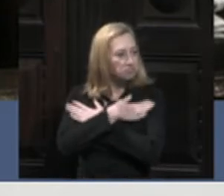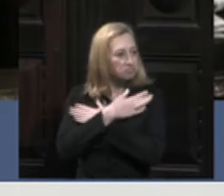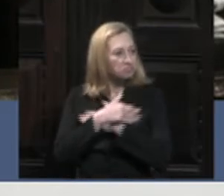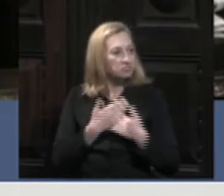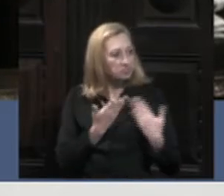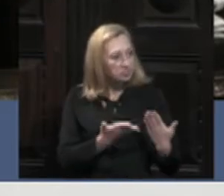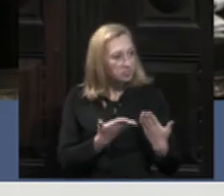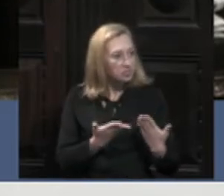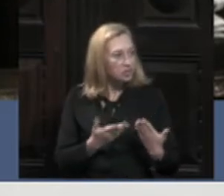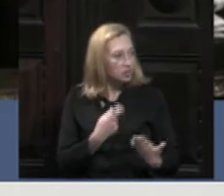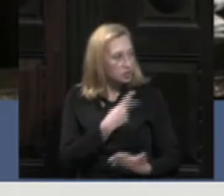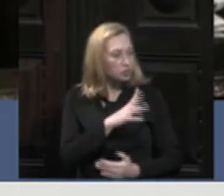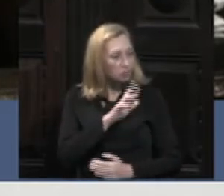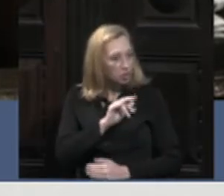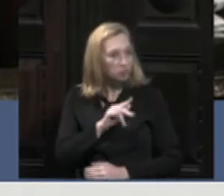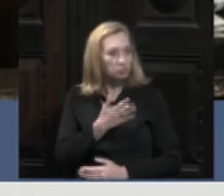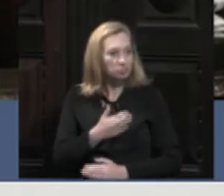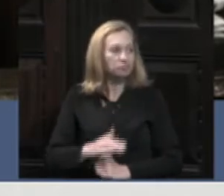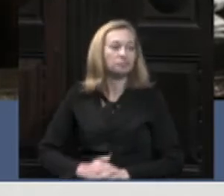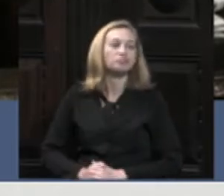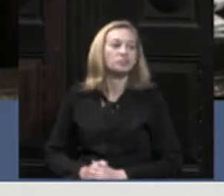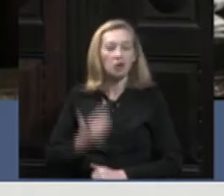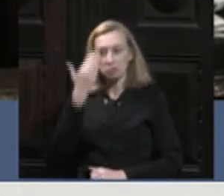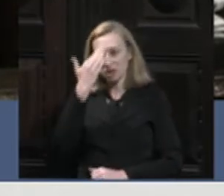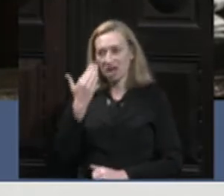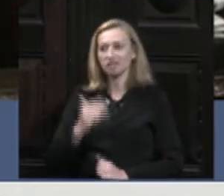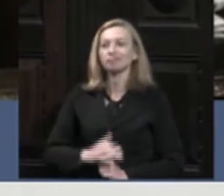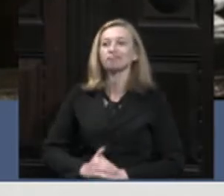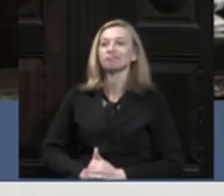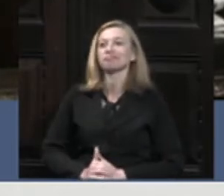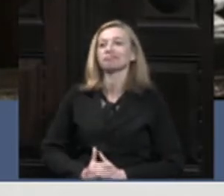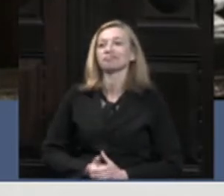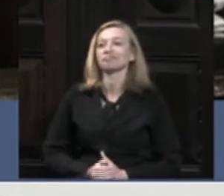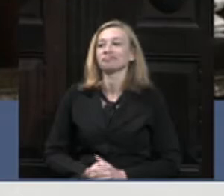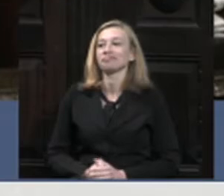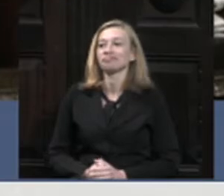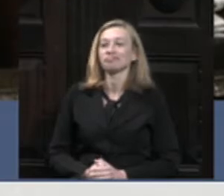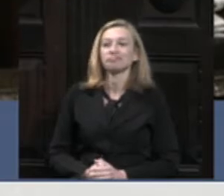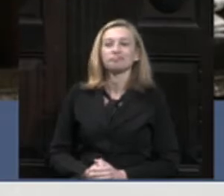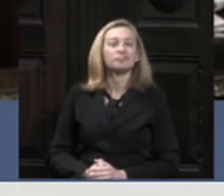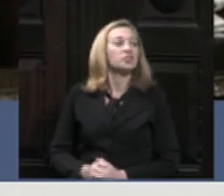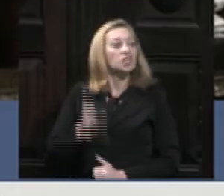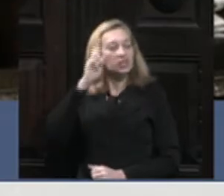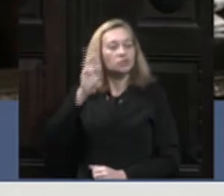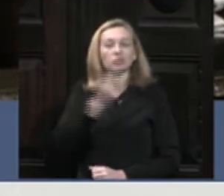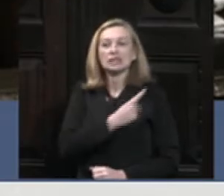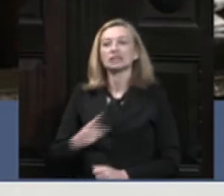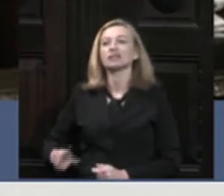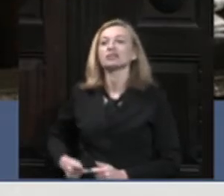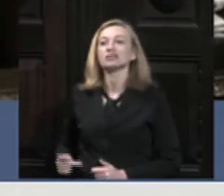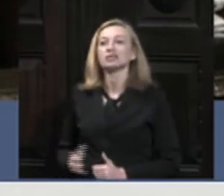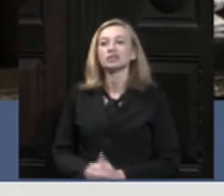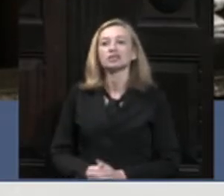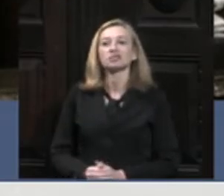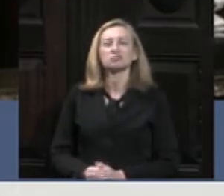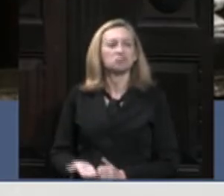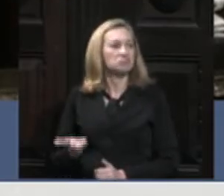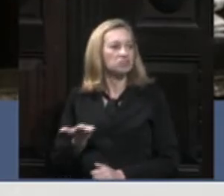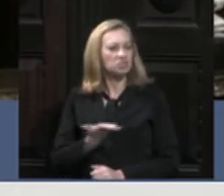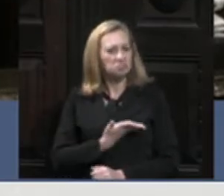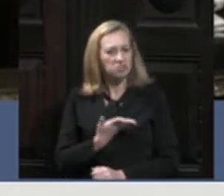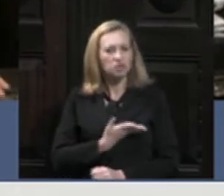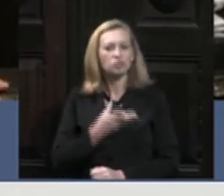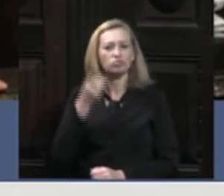para o irmão de Vossa Excelência. Muito obrigado. Um grande amigo também. Mas, senhor presidente, senhoras e